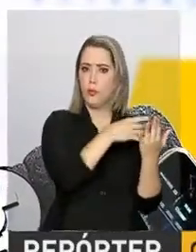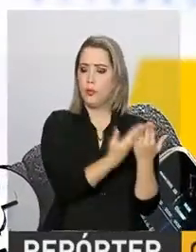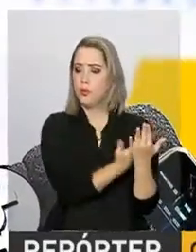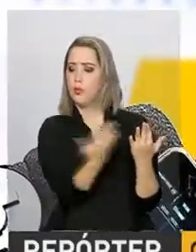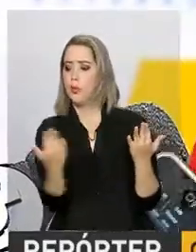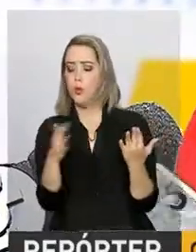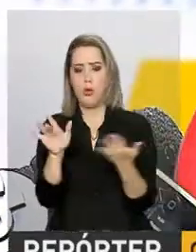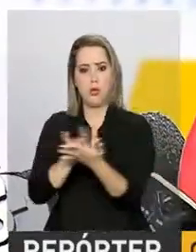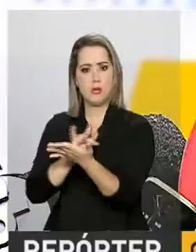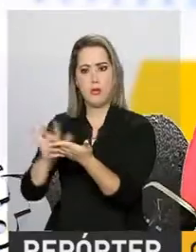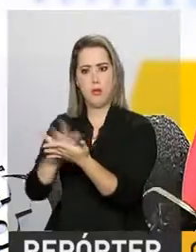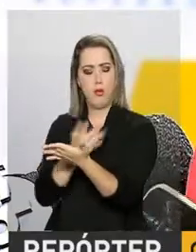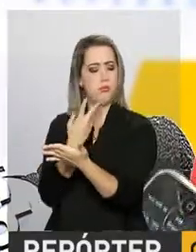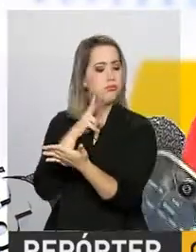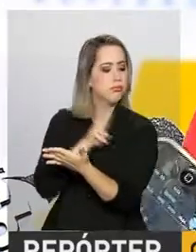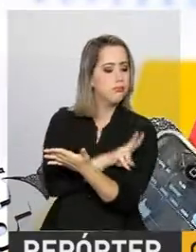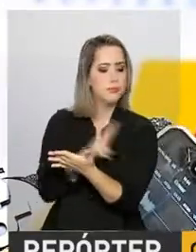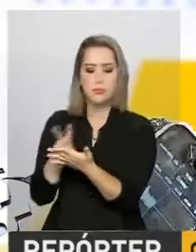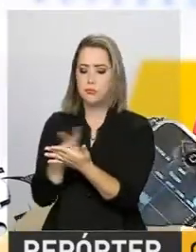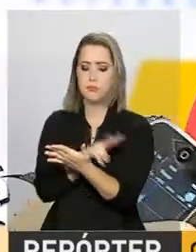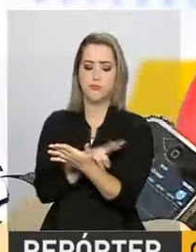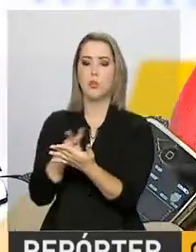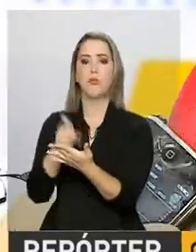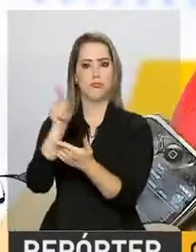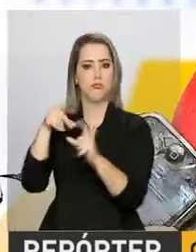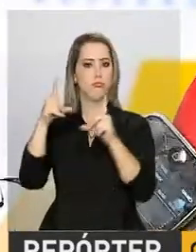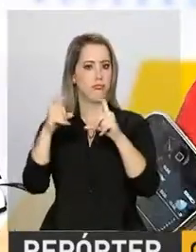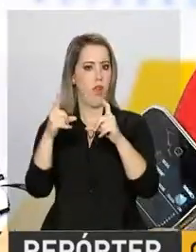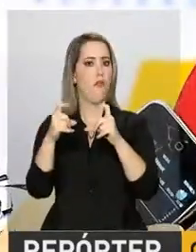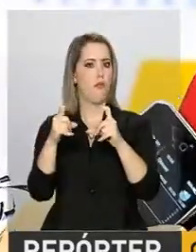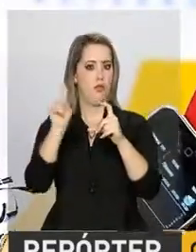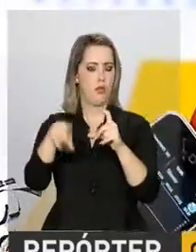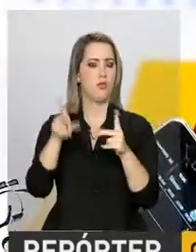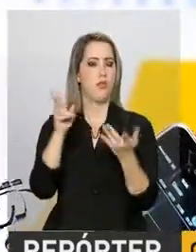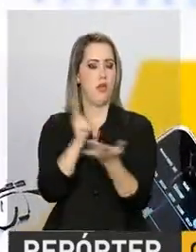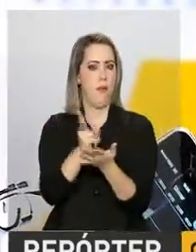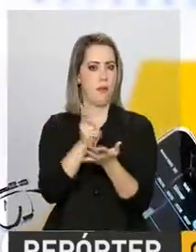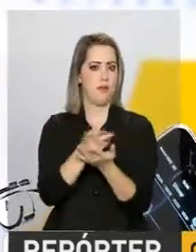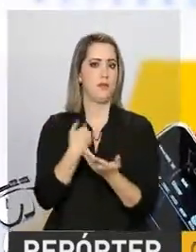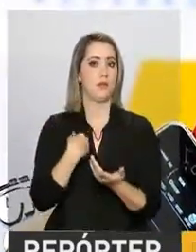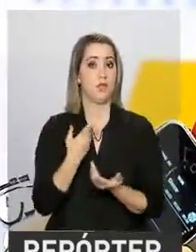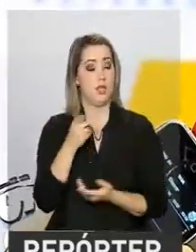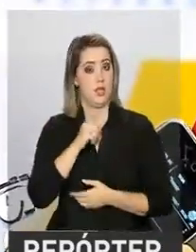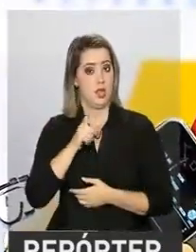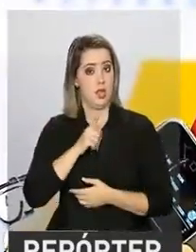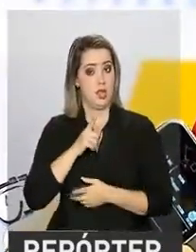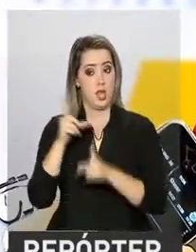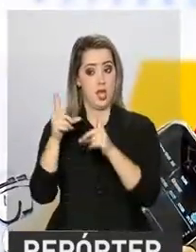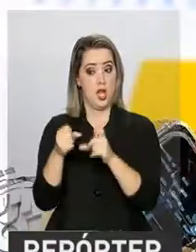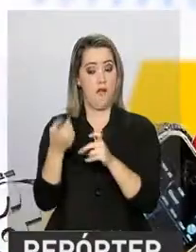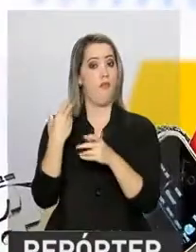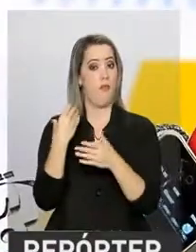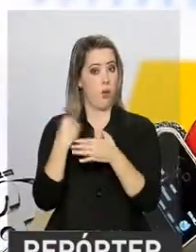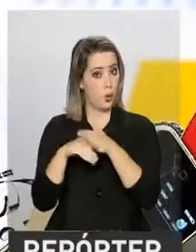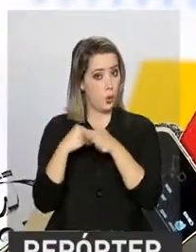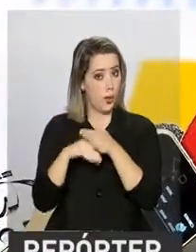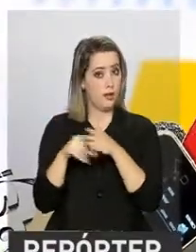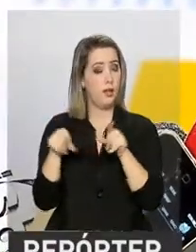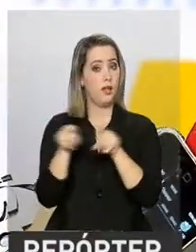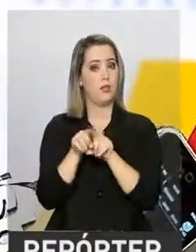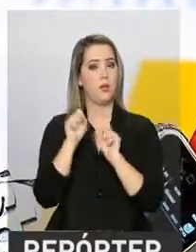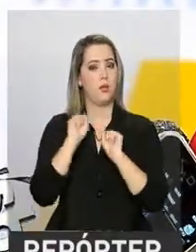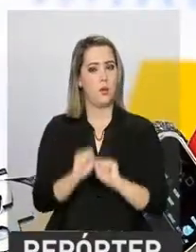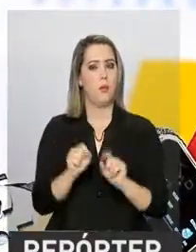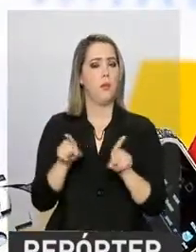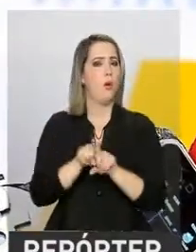mais garantia de que você você naquele documento que tem a fotografia está guardada no banco de dados ea vida de uma forma irônica você pode colocar seu celular